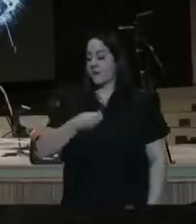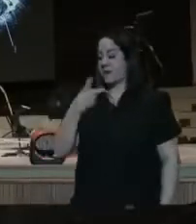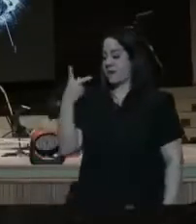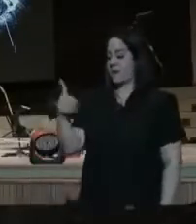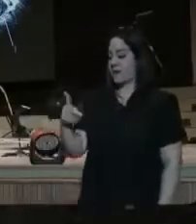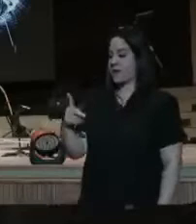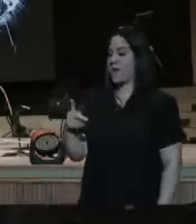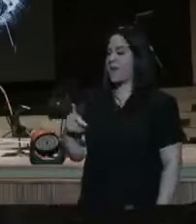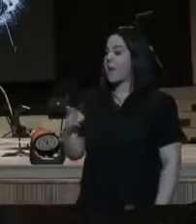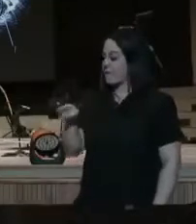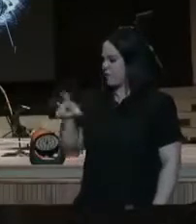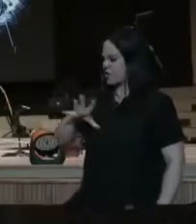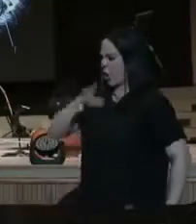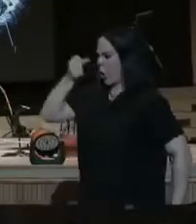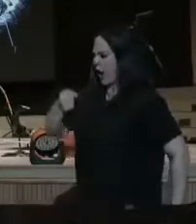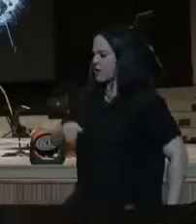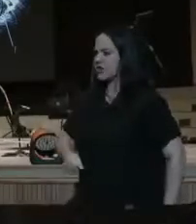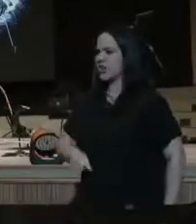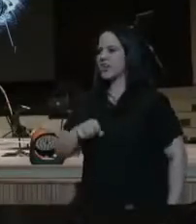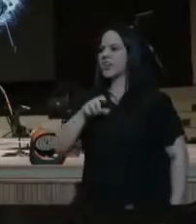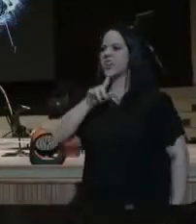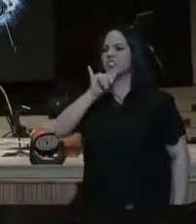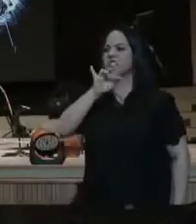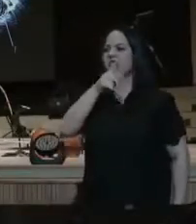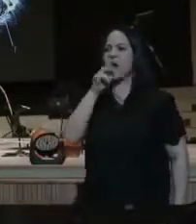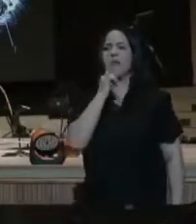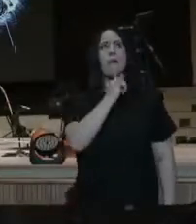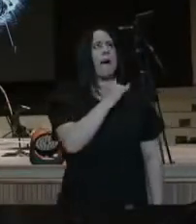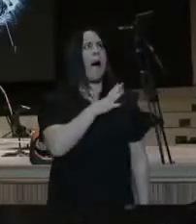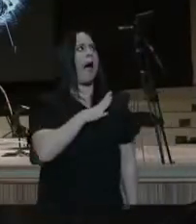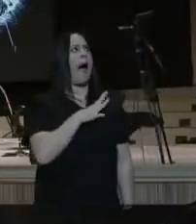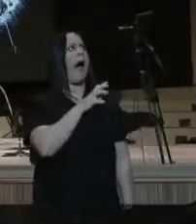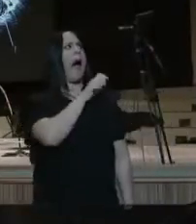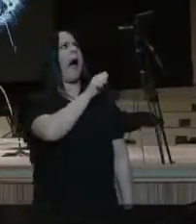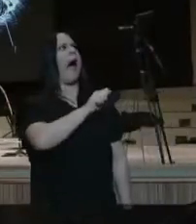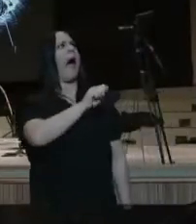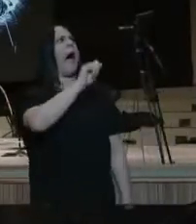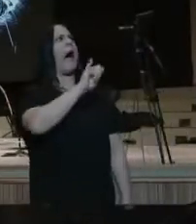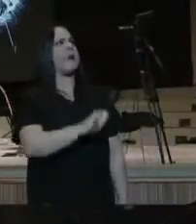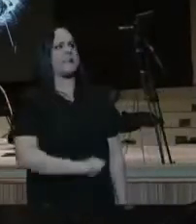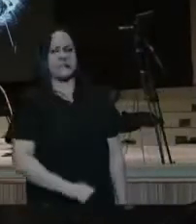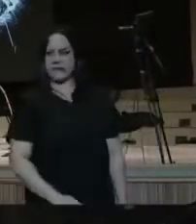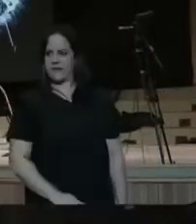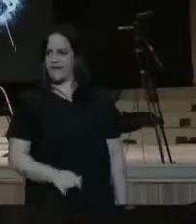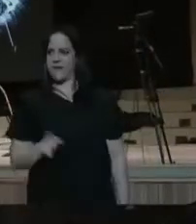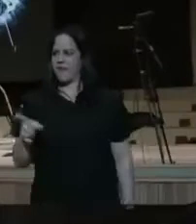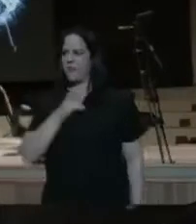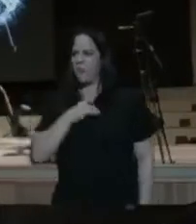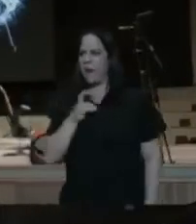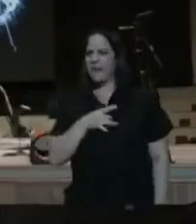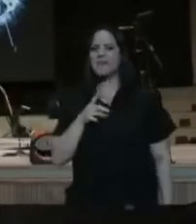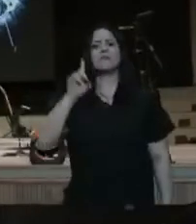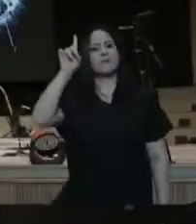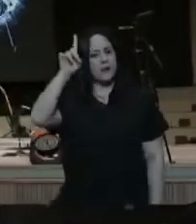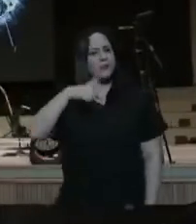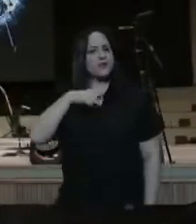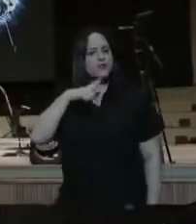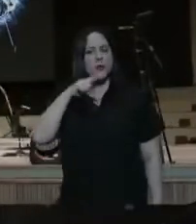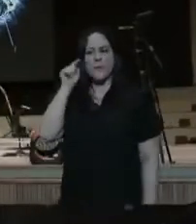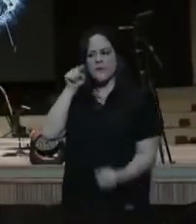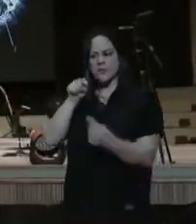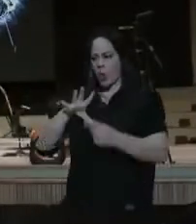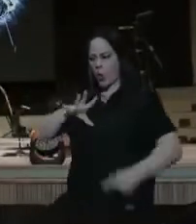resposta ae porque a situação atual de geddel não era boa era um covarde mas deus tem uma visão de